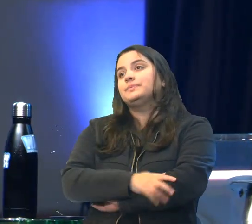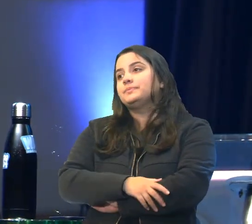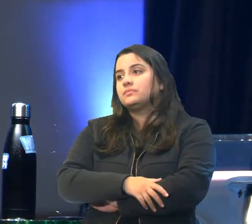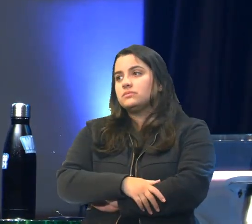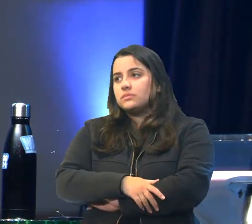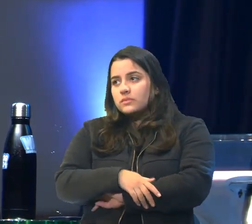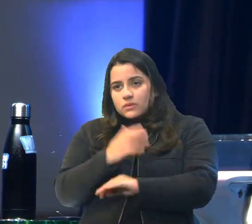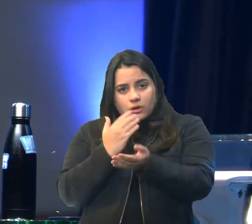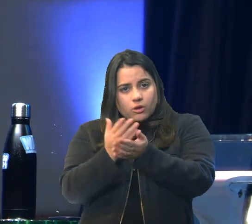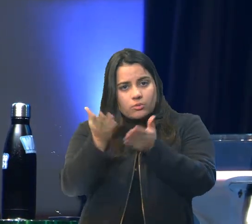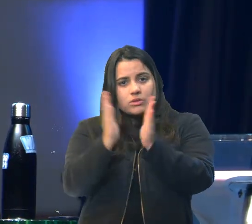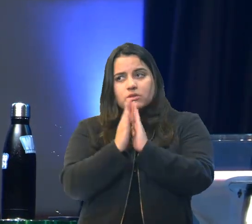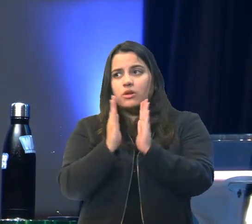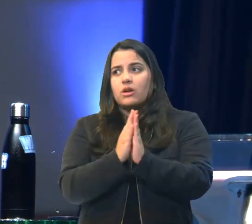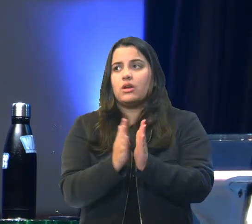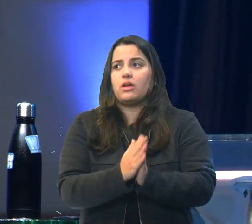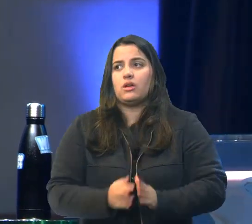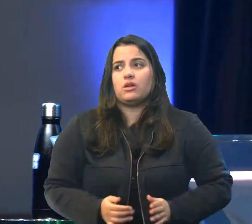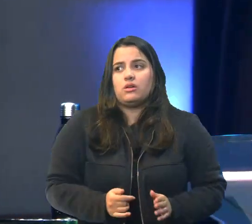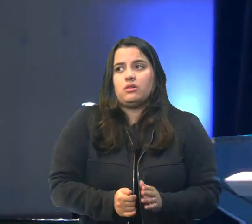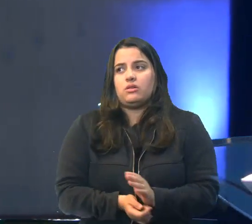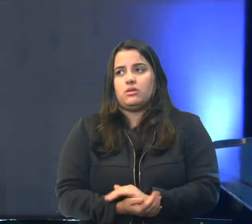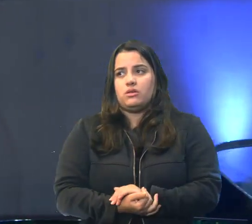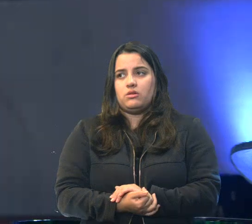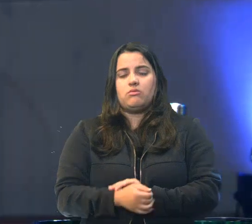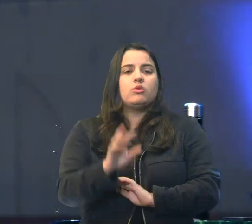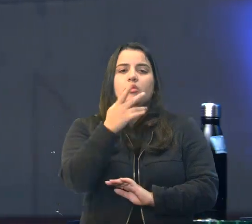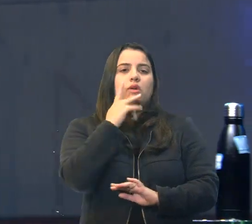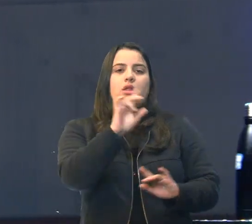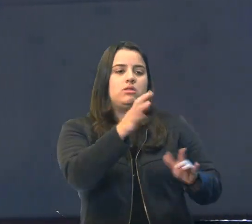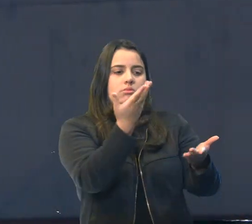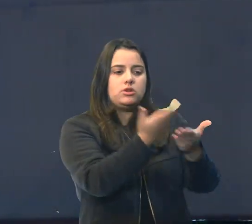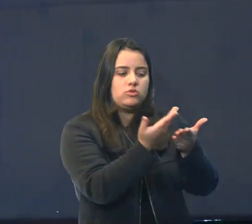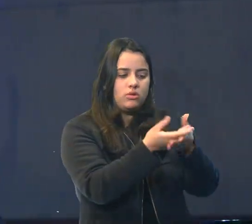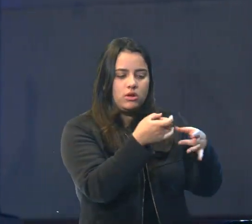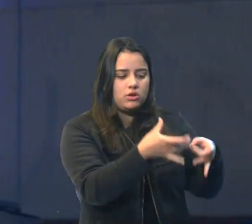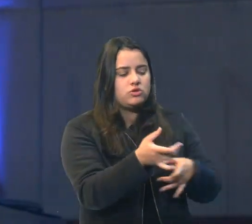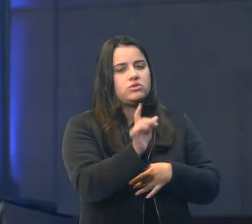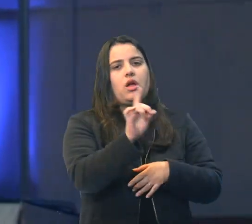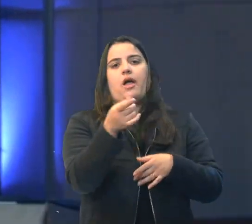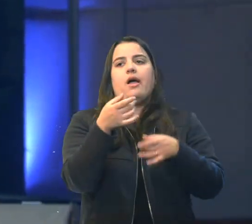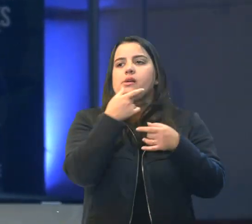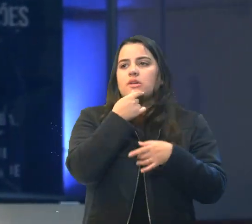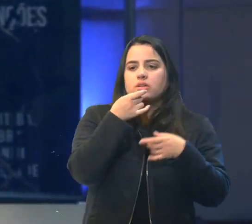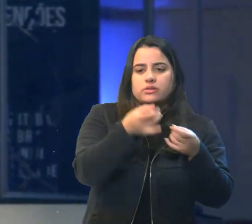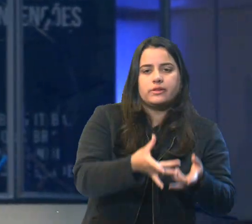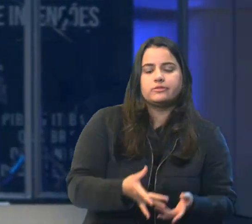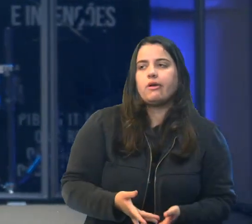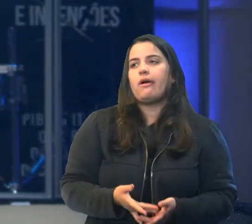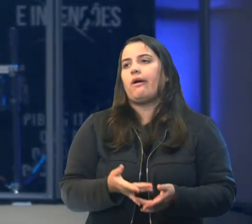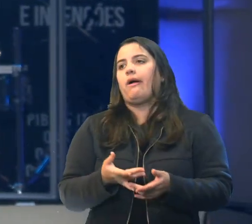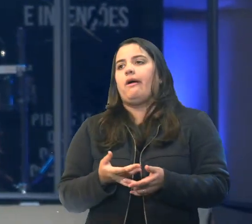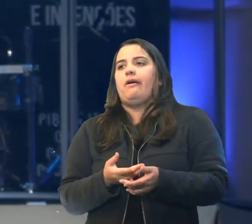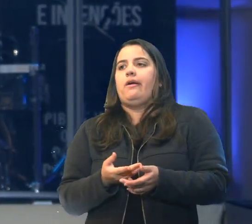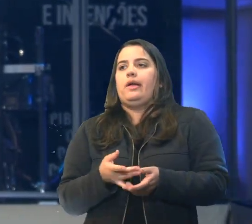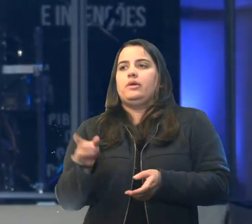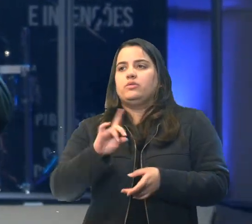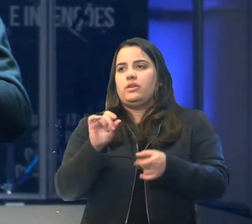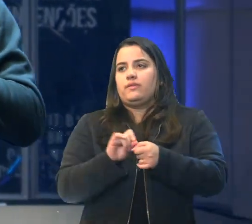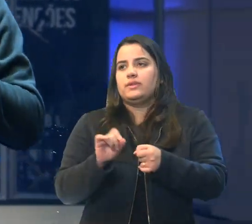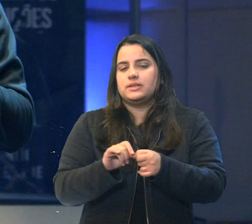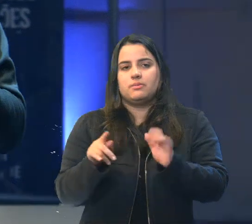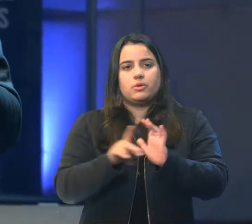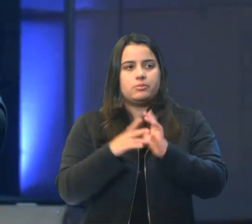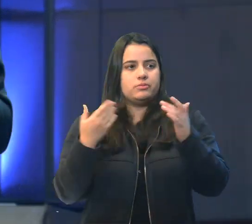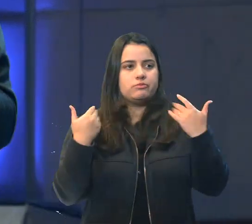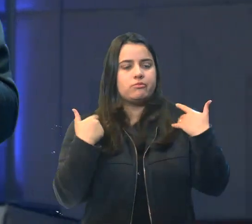Começa a orar. Eu não estou dizendo que não é para estudar, eu não estou dizendo que não é para fazer inglês, eu não estou dizendo que você não tem que fazer algo